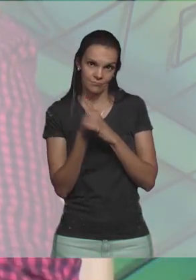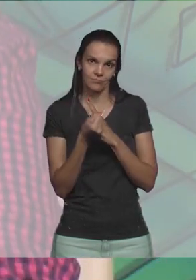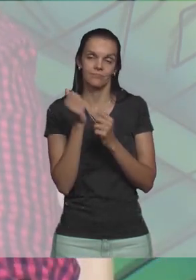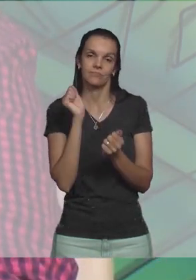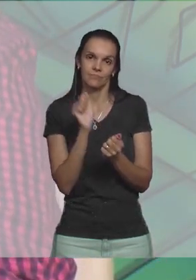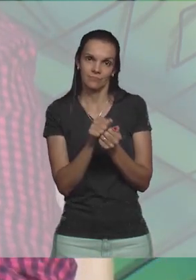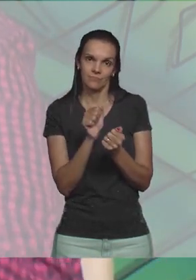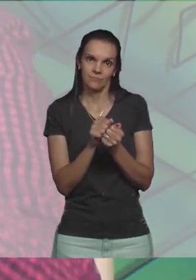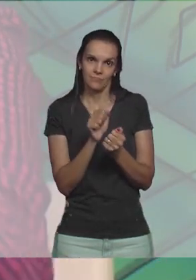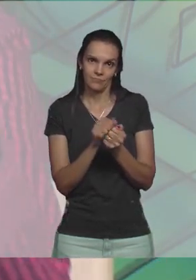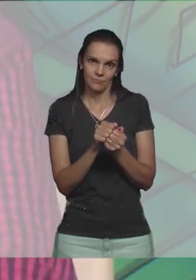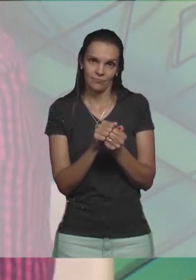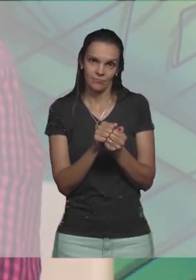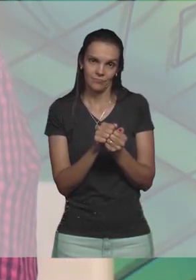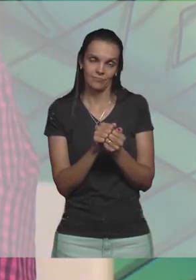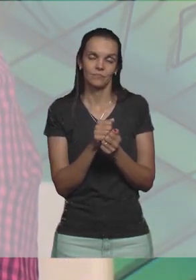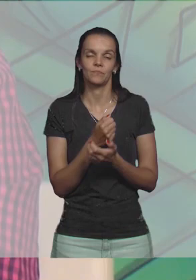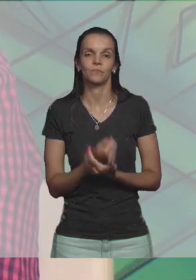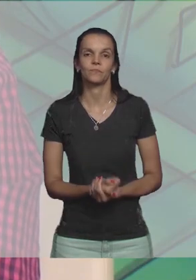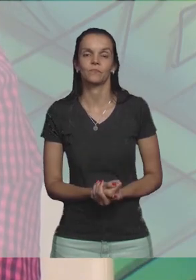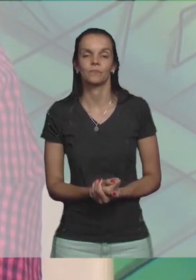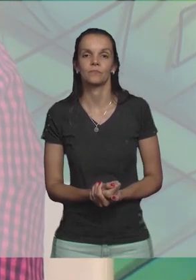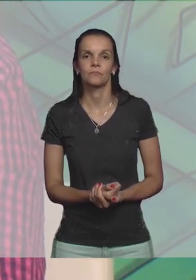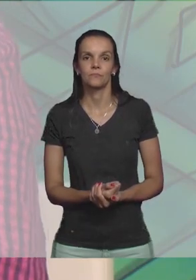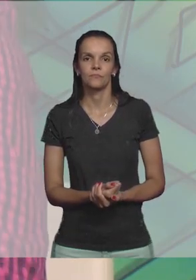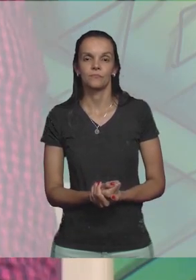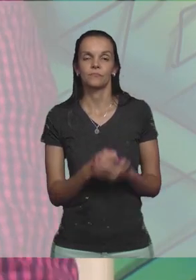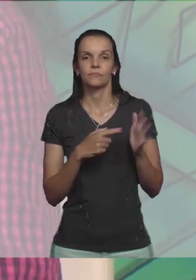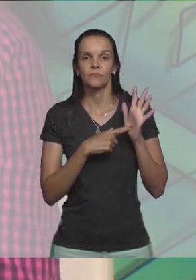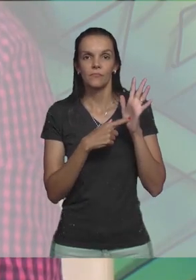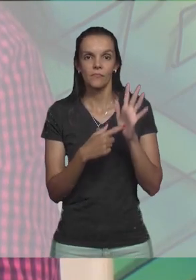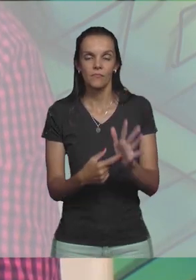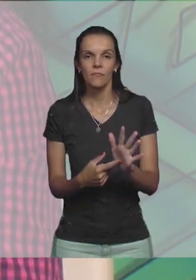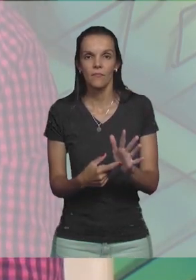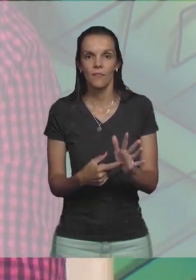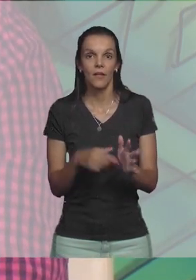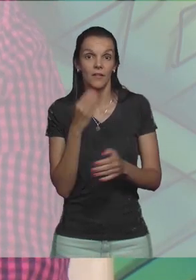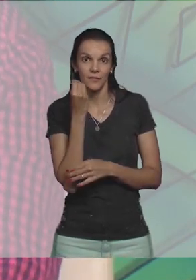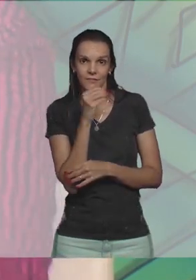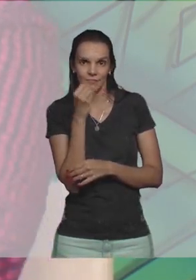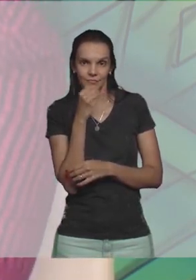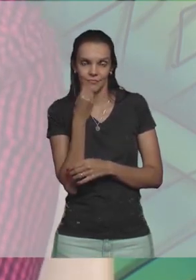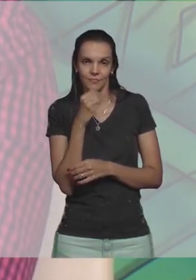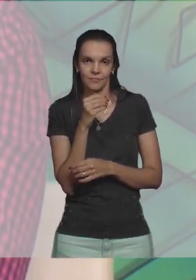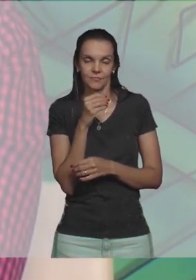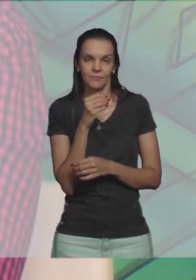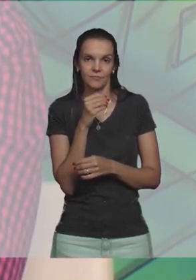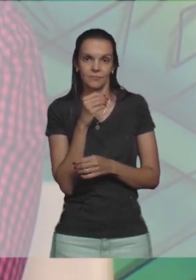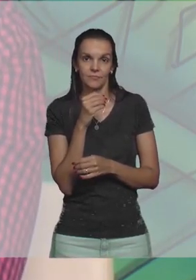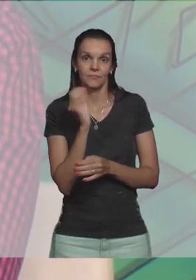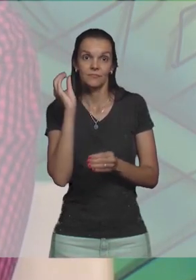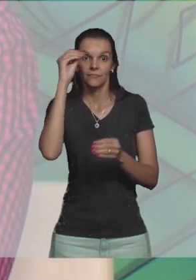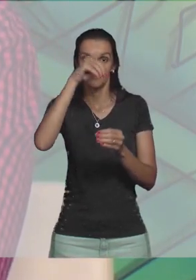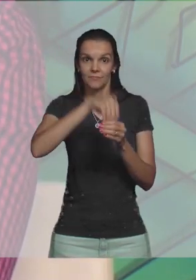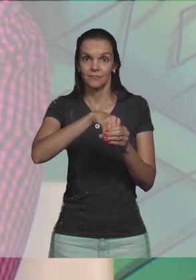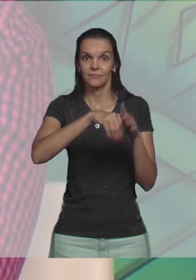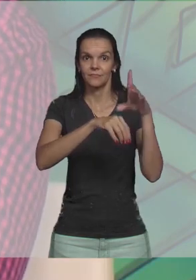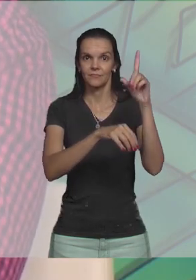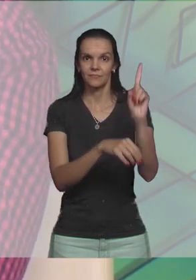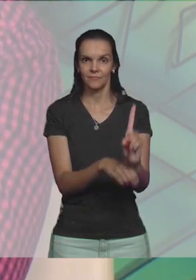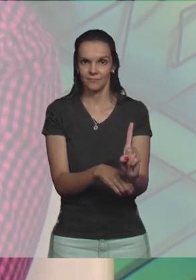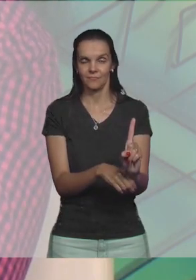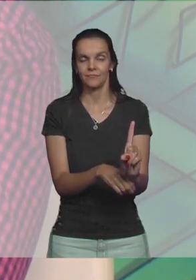do sistema, né? O sistema é vulnerável, né? Ele se apresenta de forma vulnerável e a gente foi inserido dentro do sistema